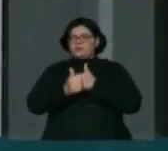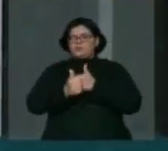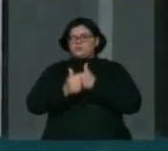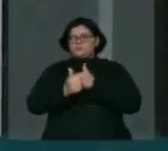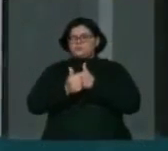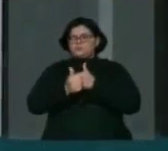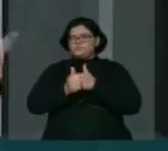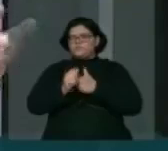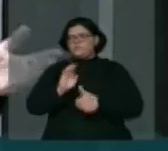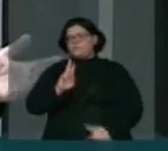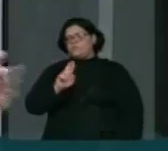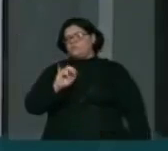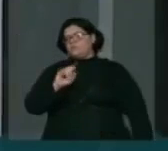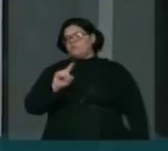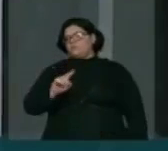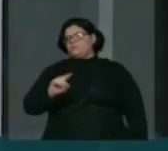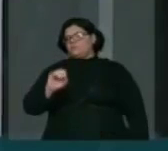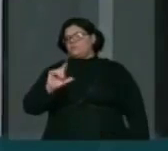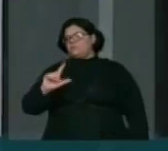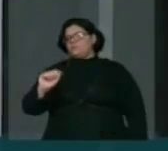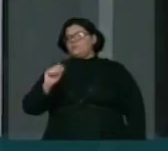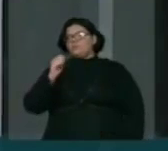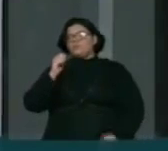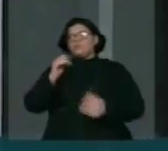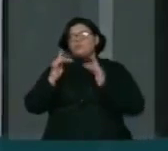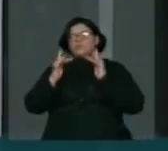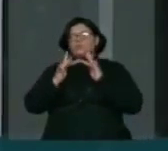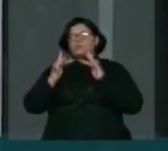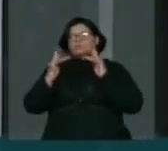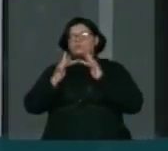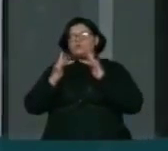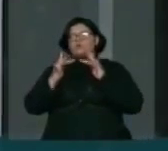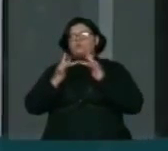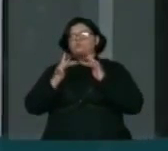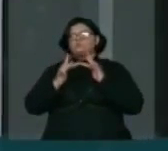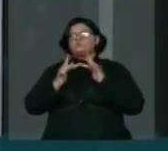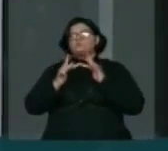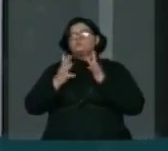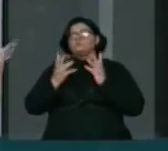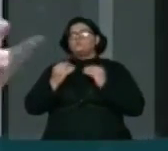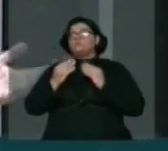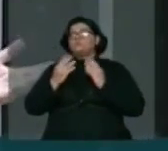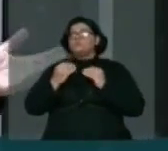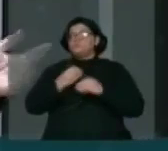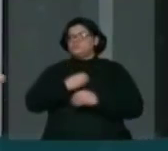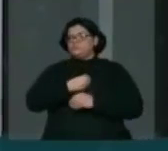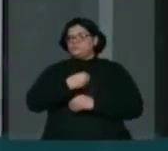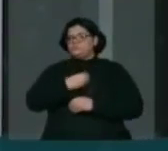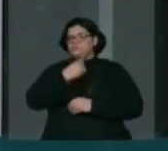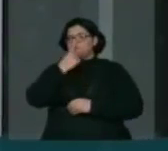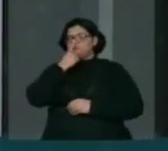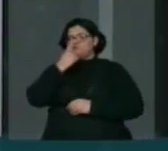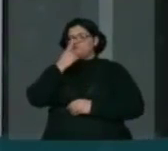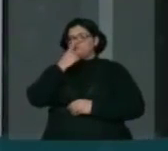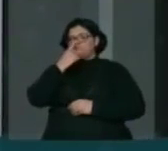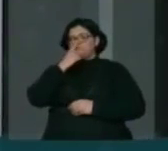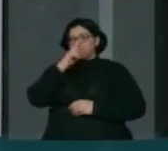um período importante da sua vida, que foram os 2 últimos anos de exílio, e gostaria de fazer aqui